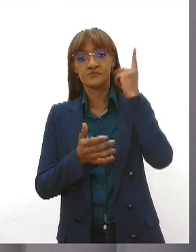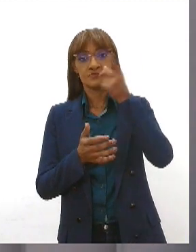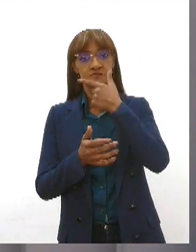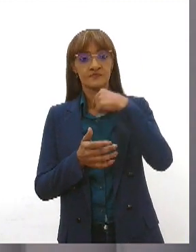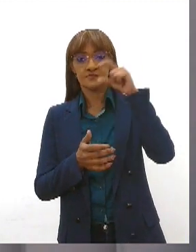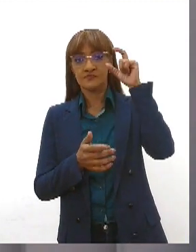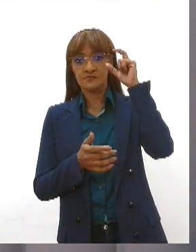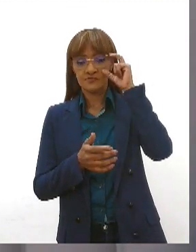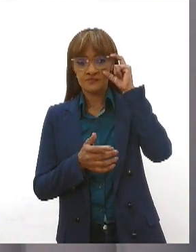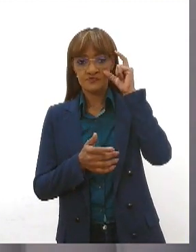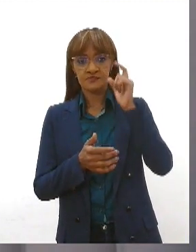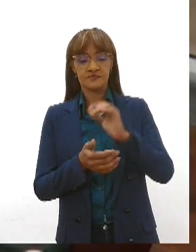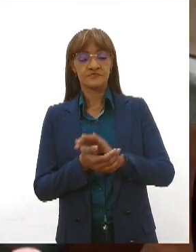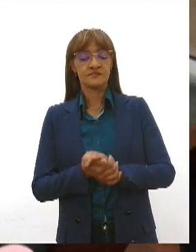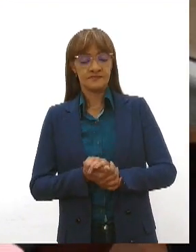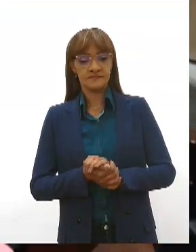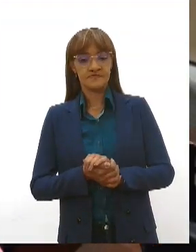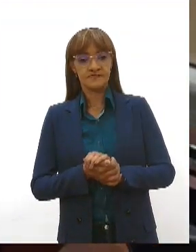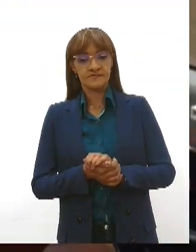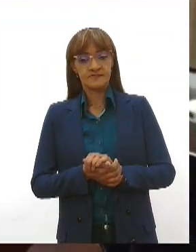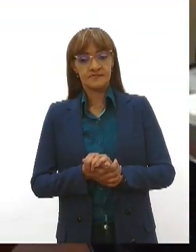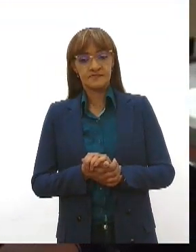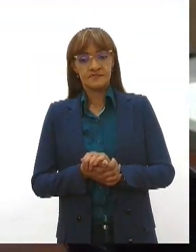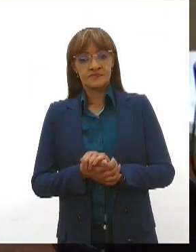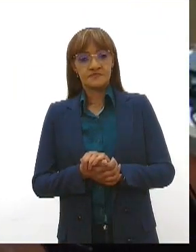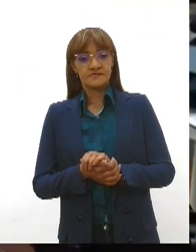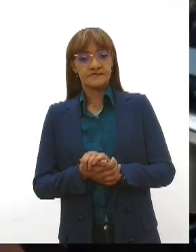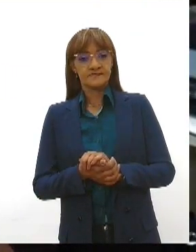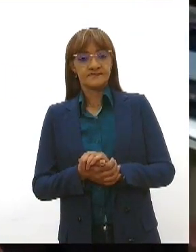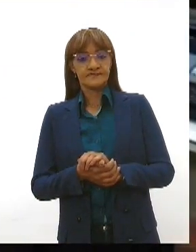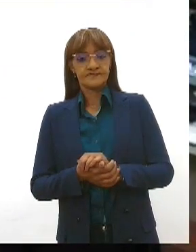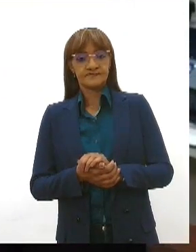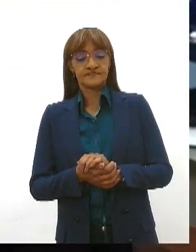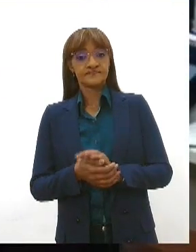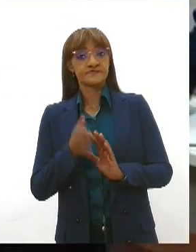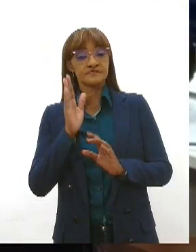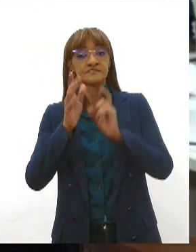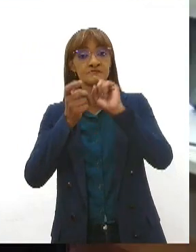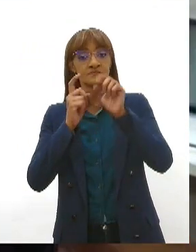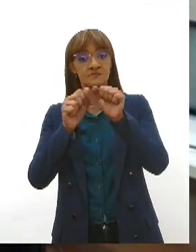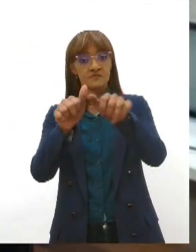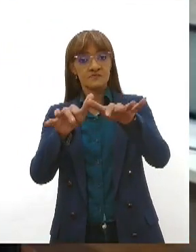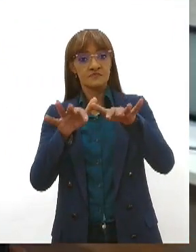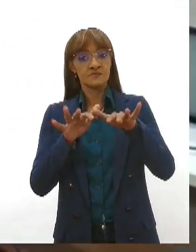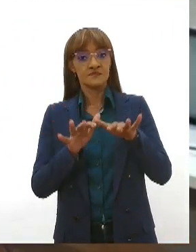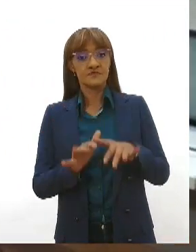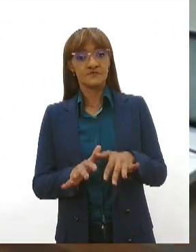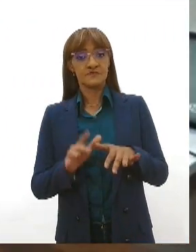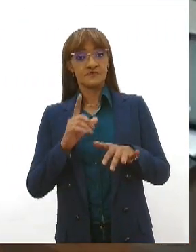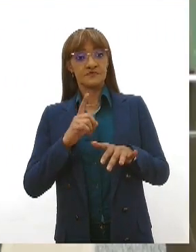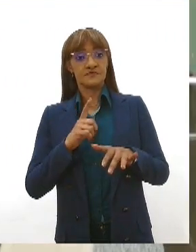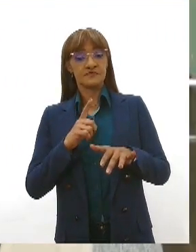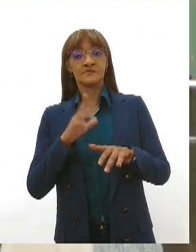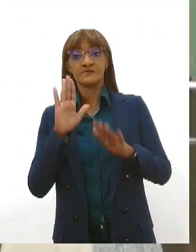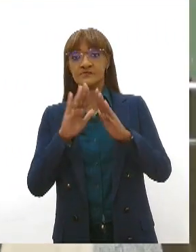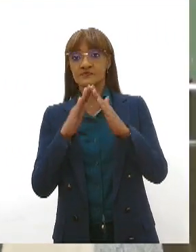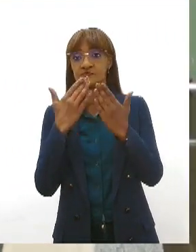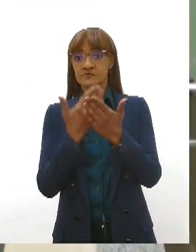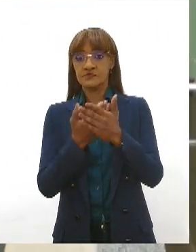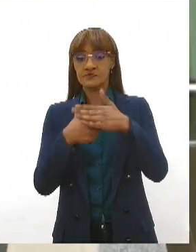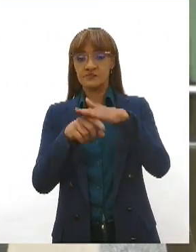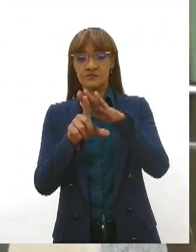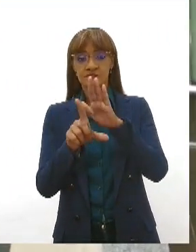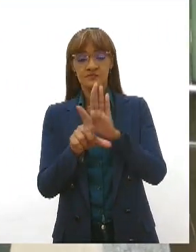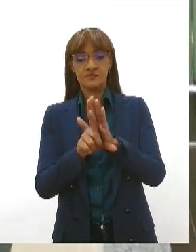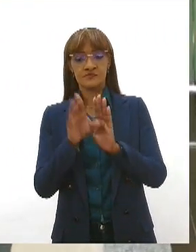Cidadania. Acompanhe. A audiência pública aconteceu no auditório da Escola do Legislativo e reuniu